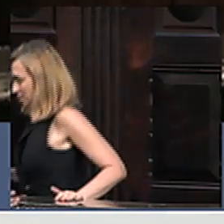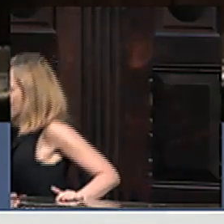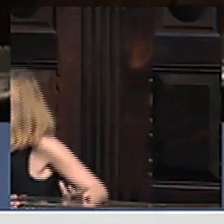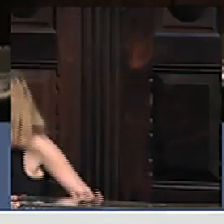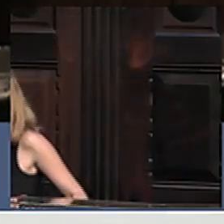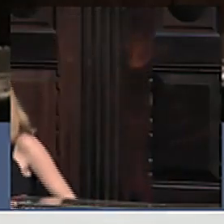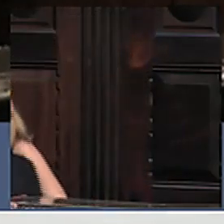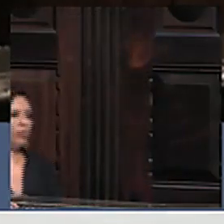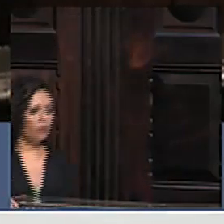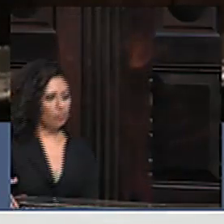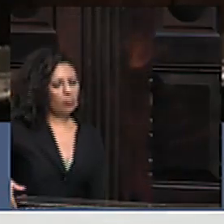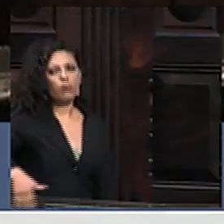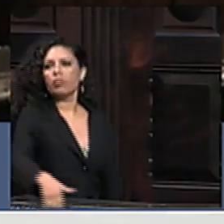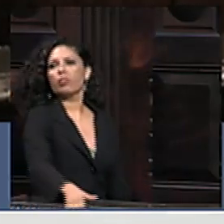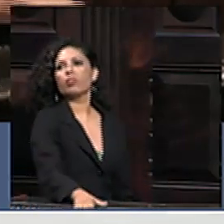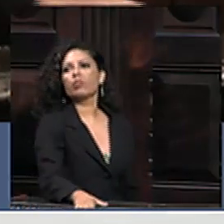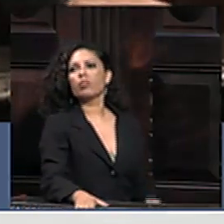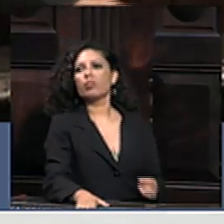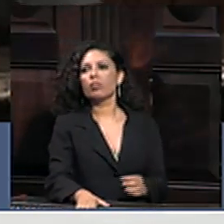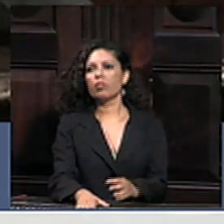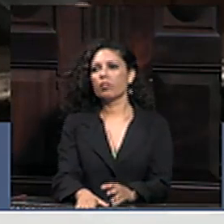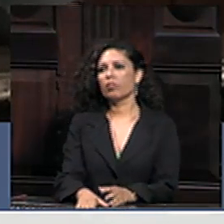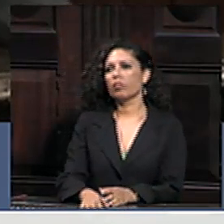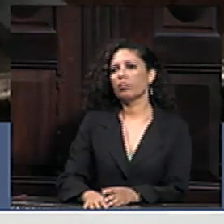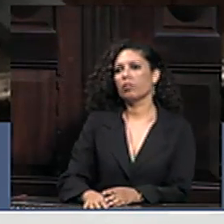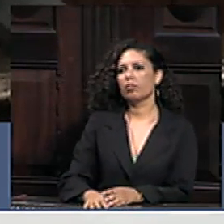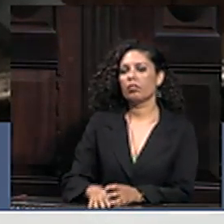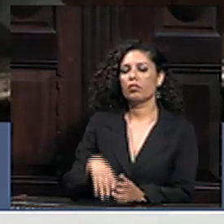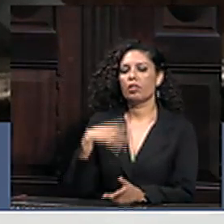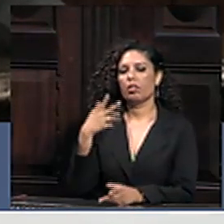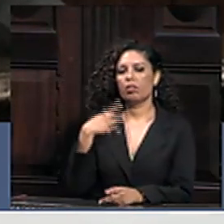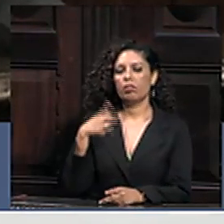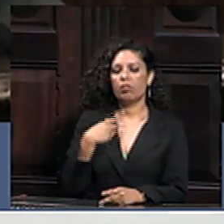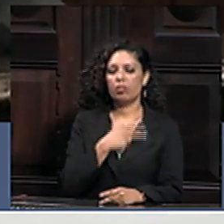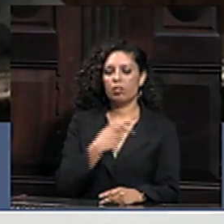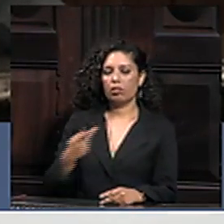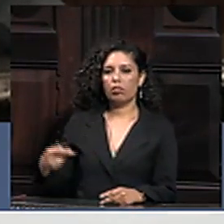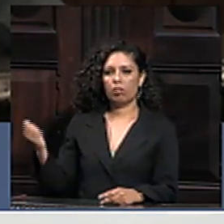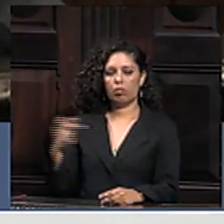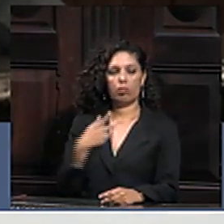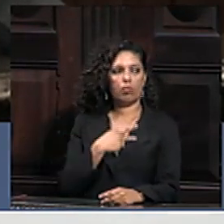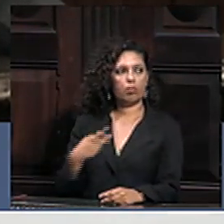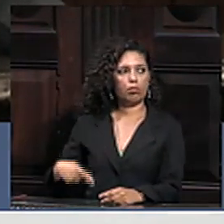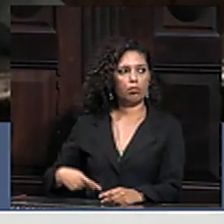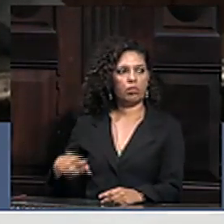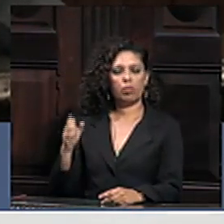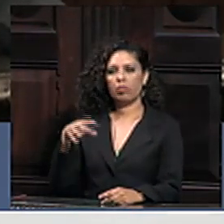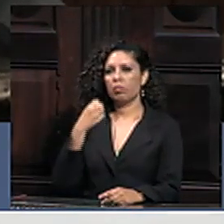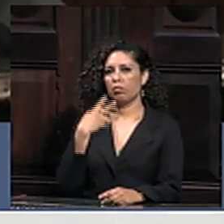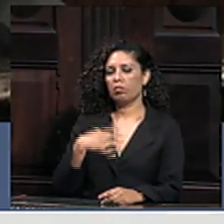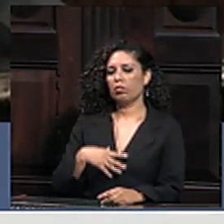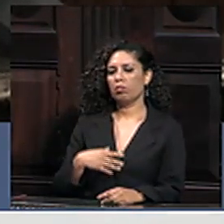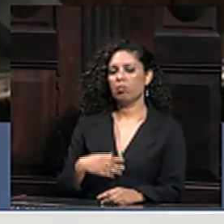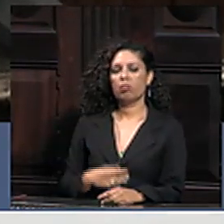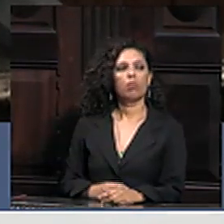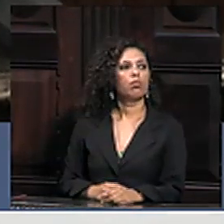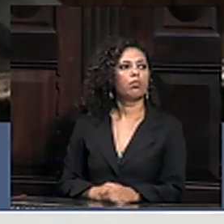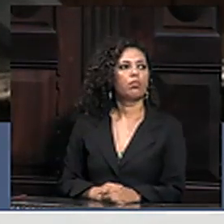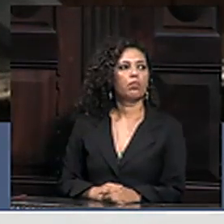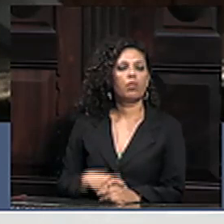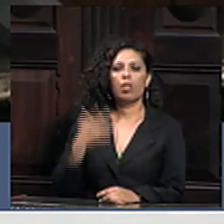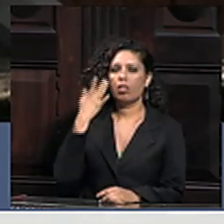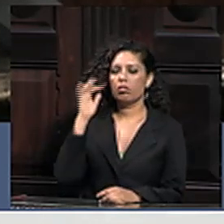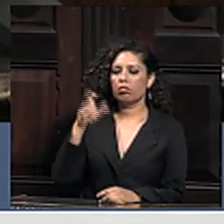Wilson, torcendo para que dê certo, ao novo presidente da República. Acho difícil, mas minha obrigação